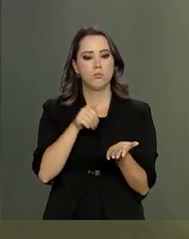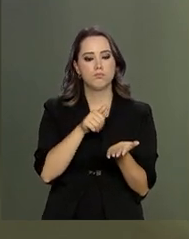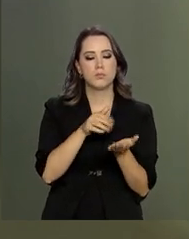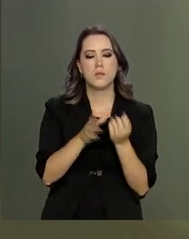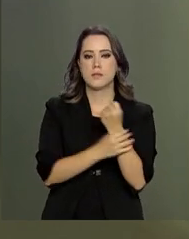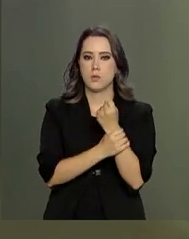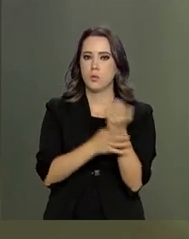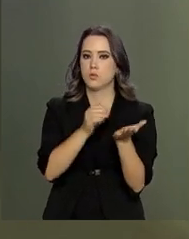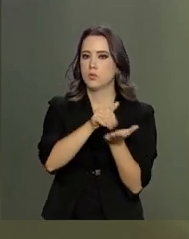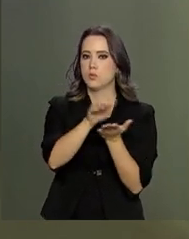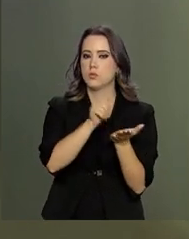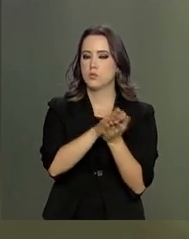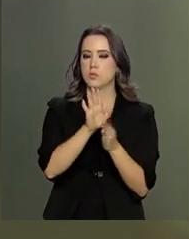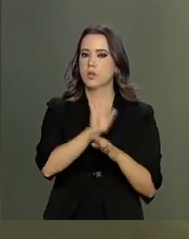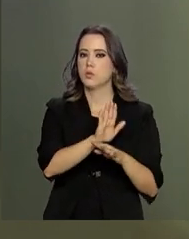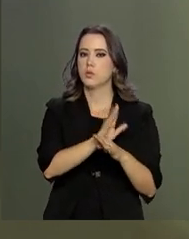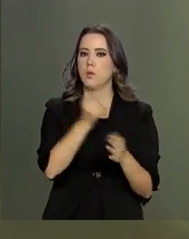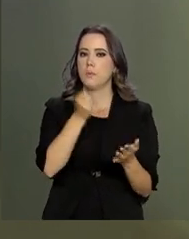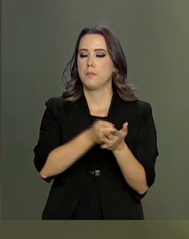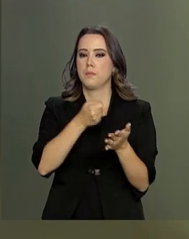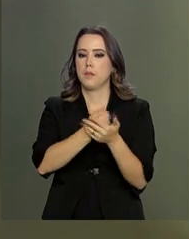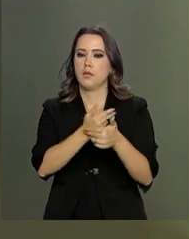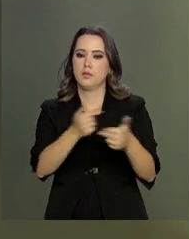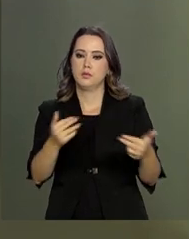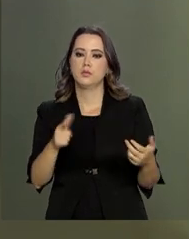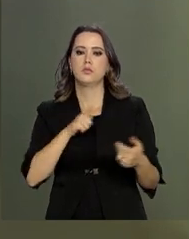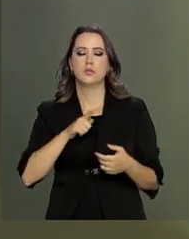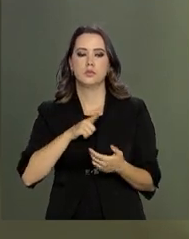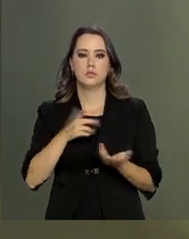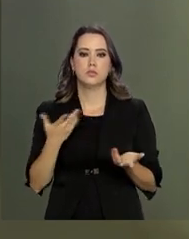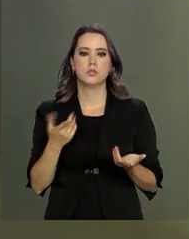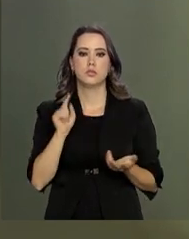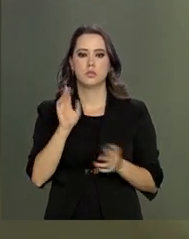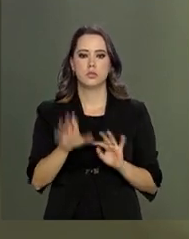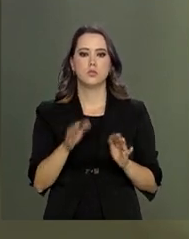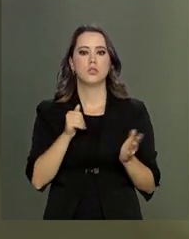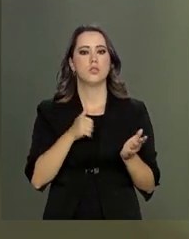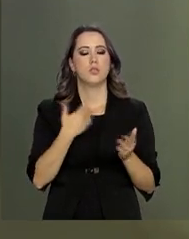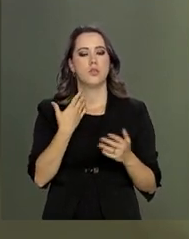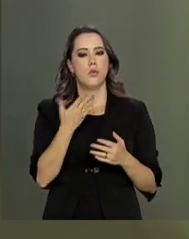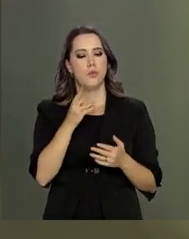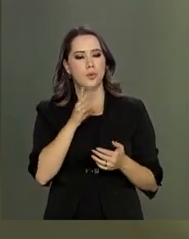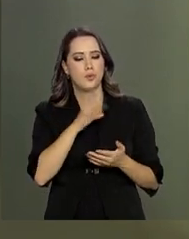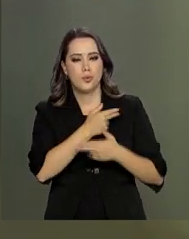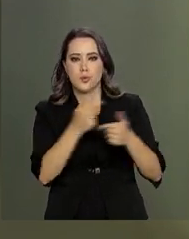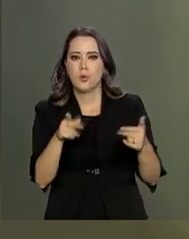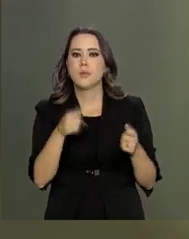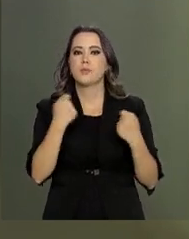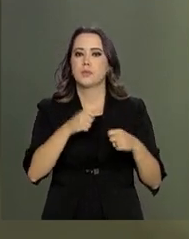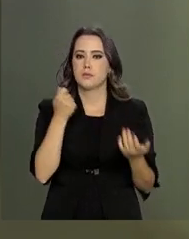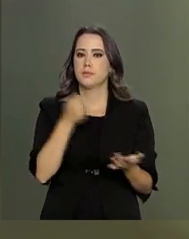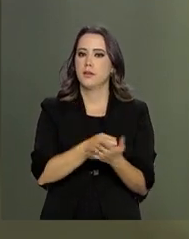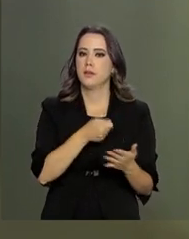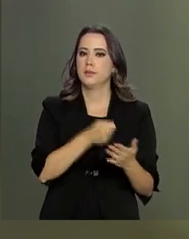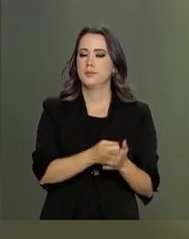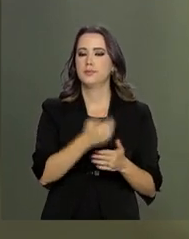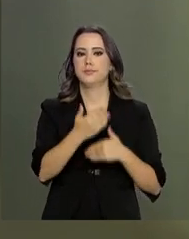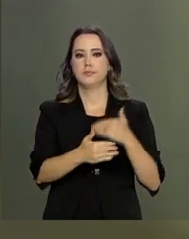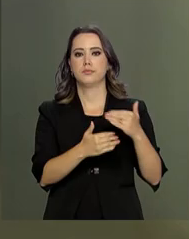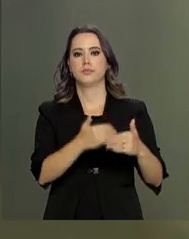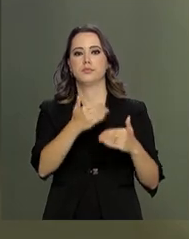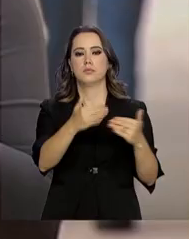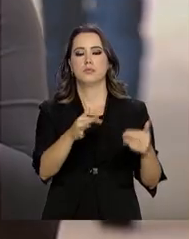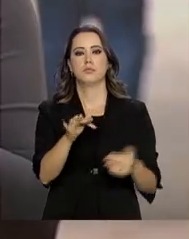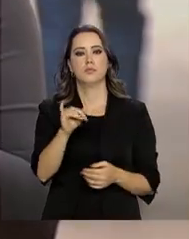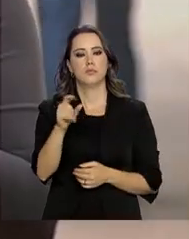esse sonho ea continuar pagando as contas que eu tinha na época nem tinha mandado embora as contas continuam ali a gente precisa continuar pagando as contas fixas